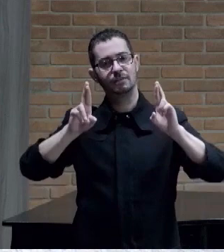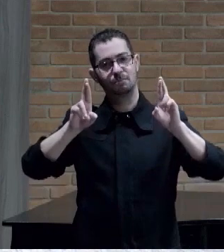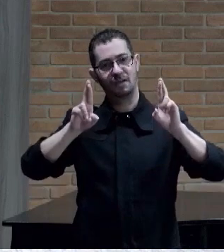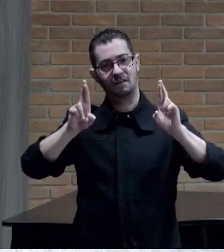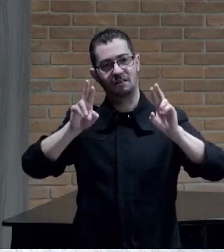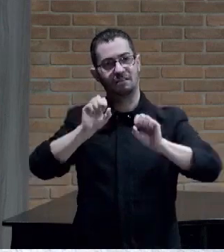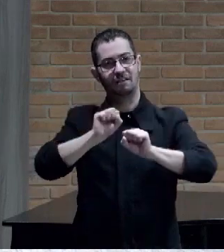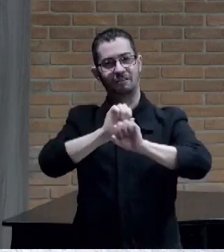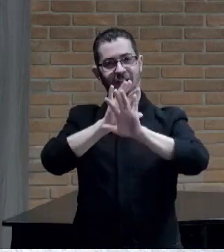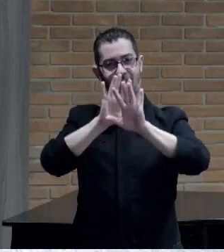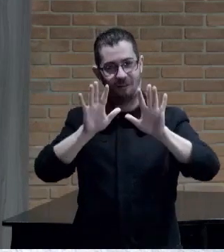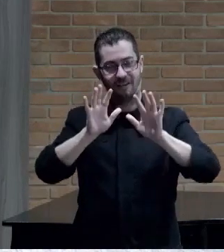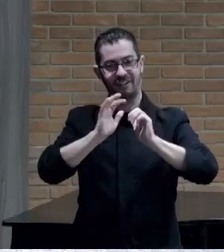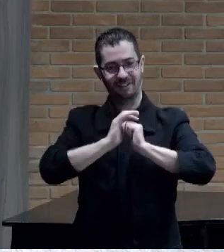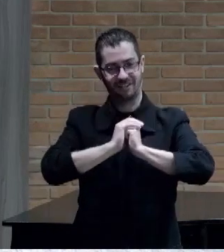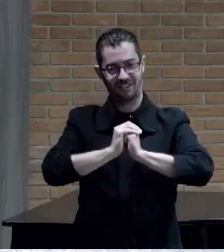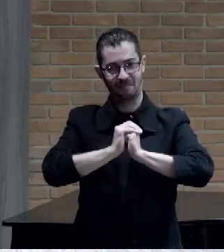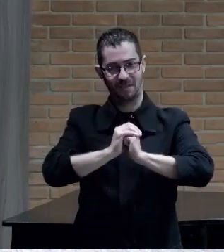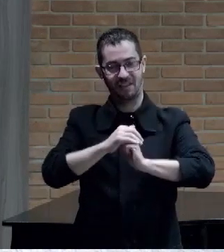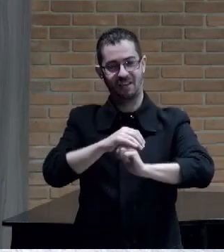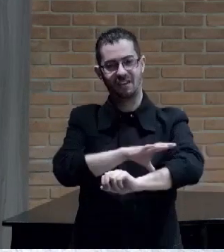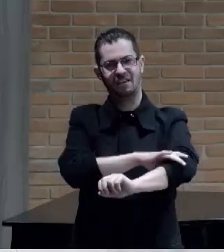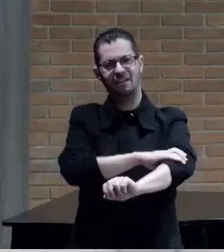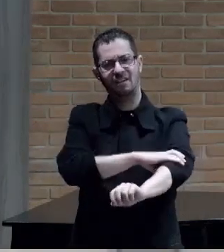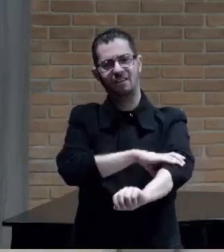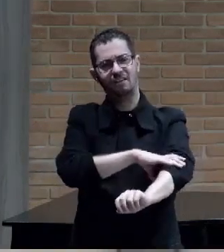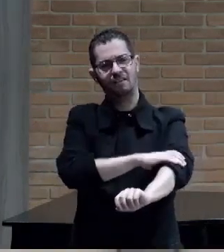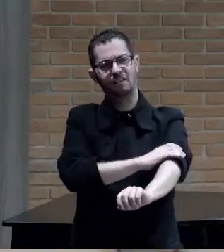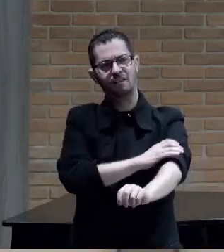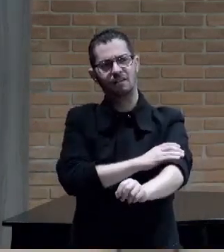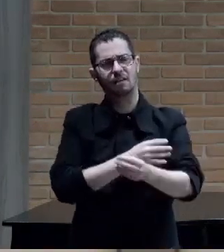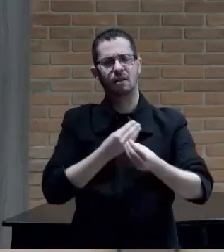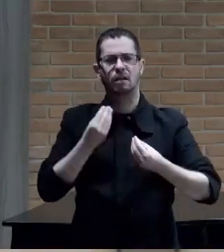glória. Como nós estamos